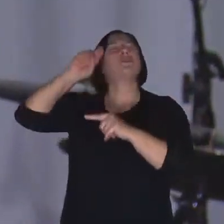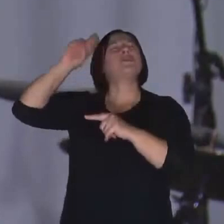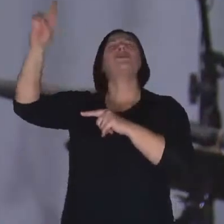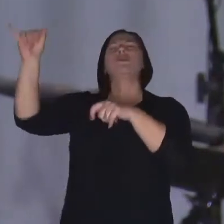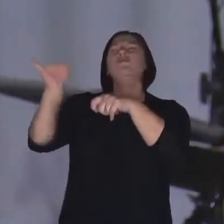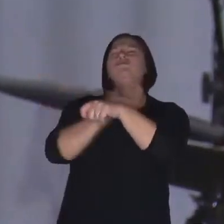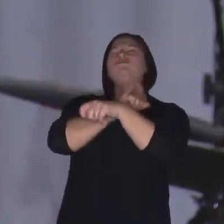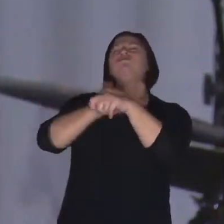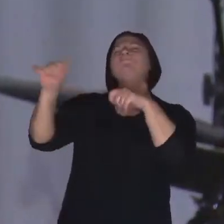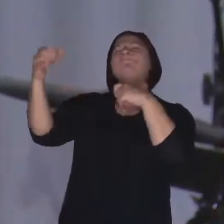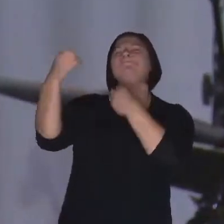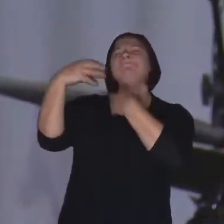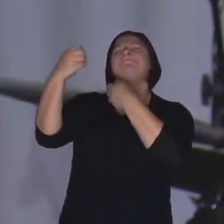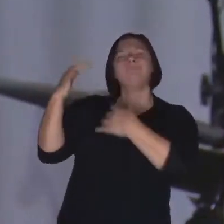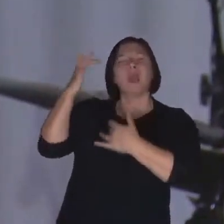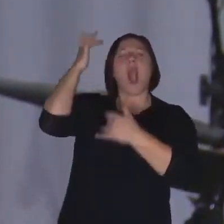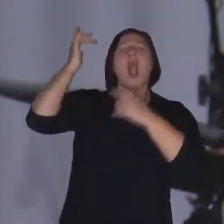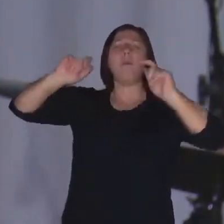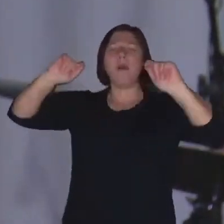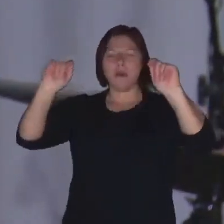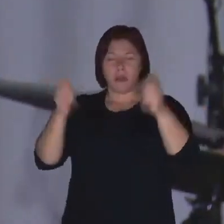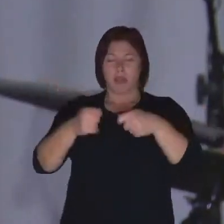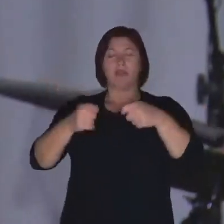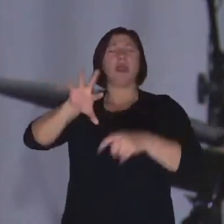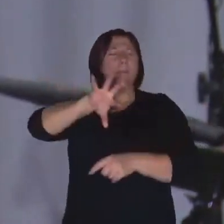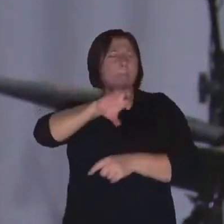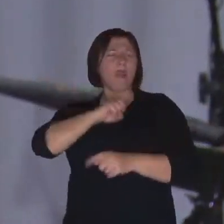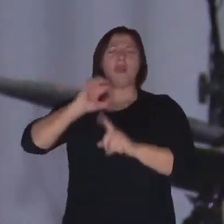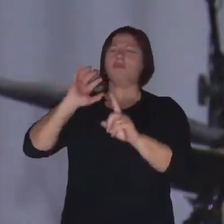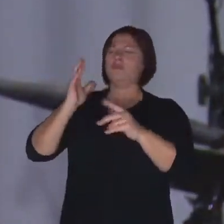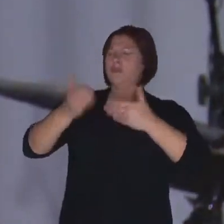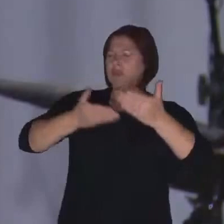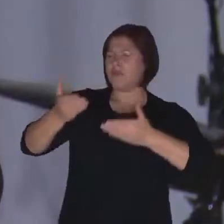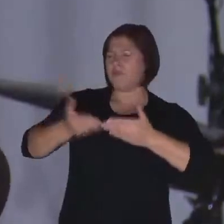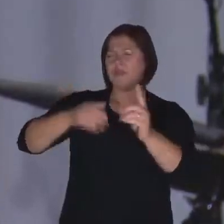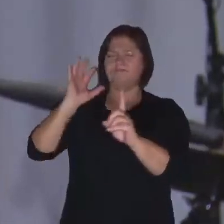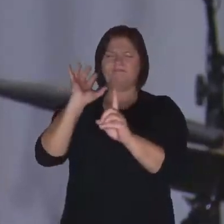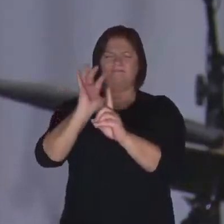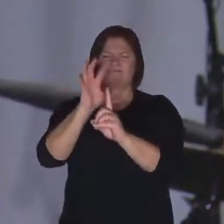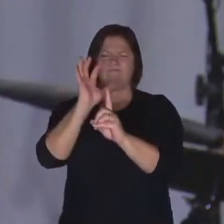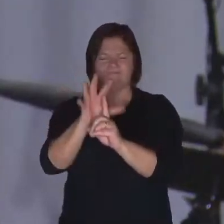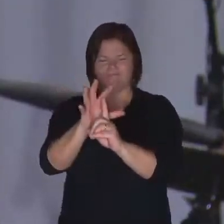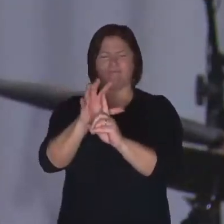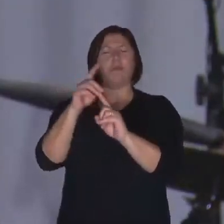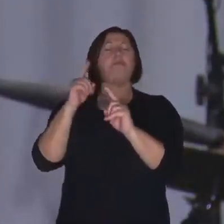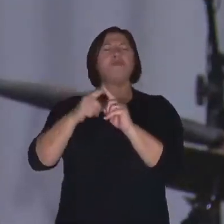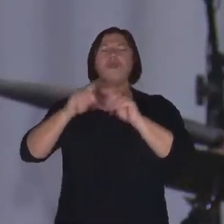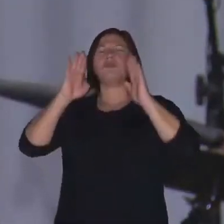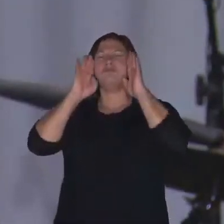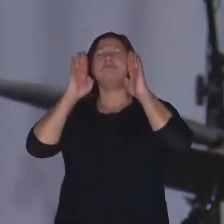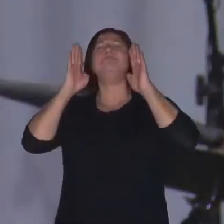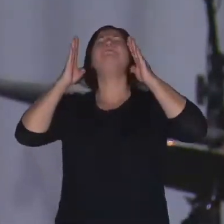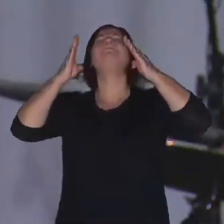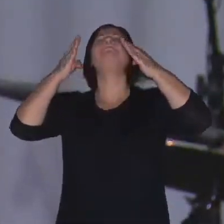para influenciarmos. Obrigado, Pai. Obrigado porque essa missão e visão está escrita em tabuinhas e